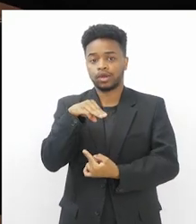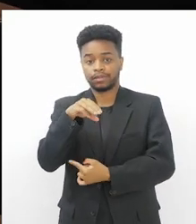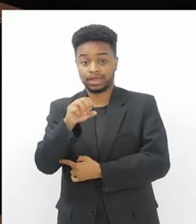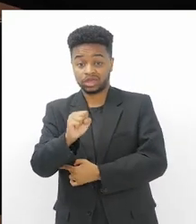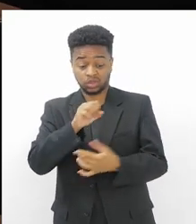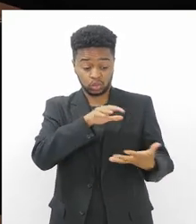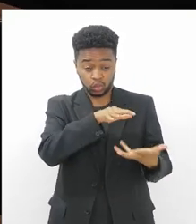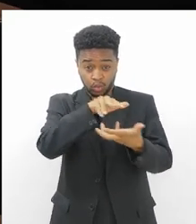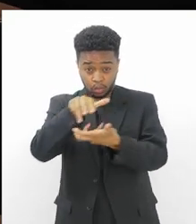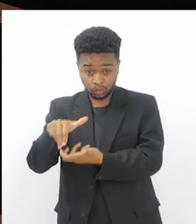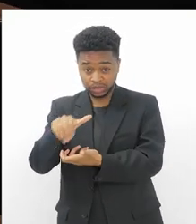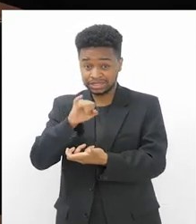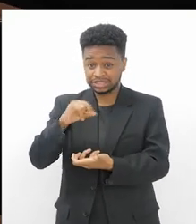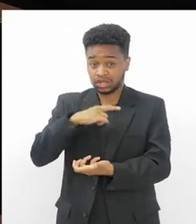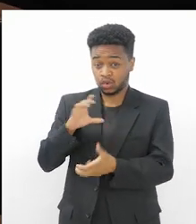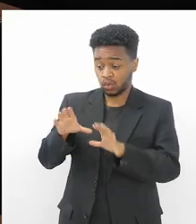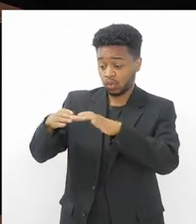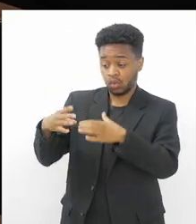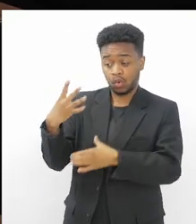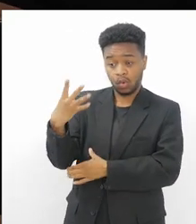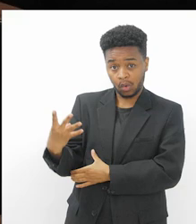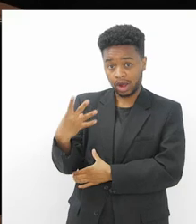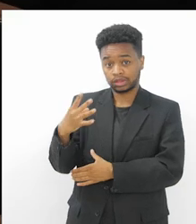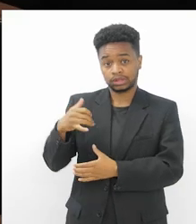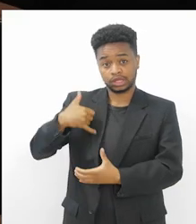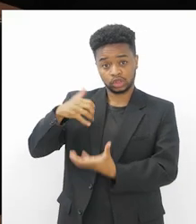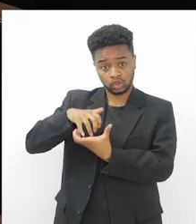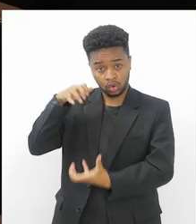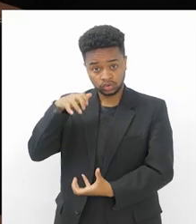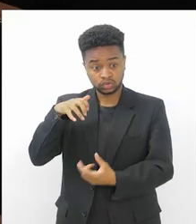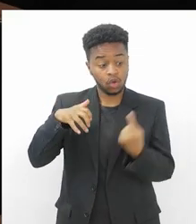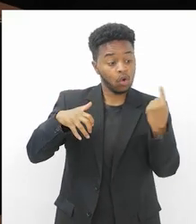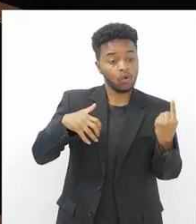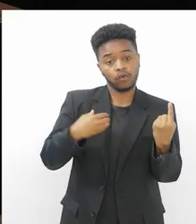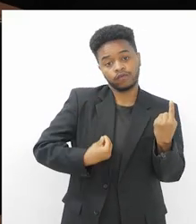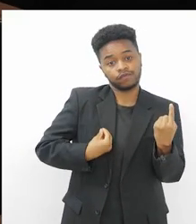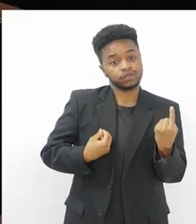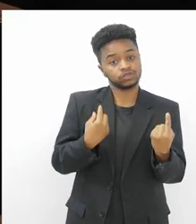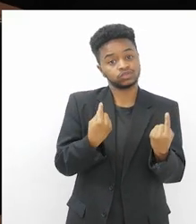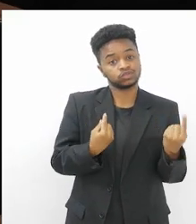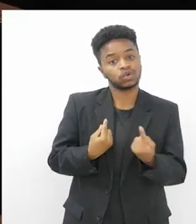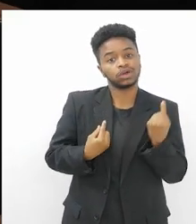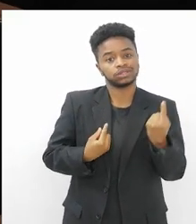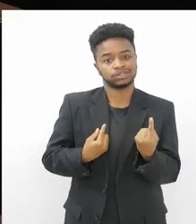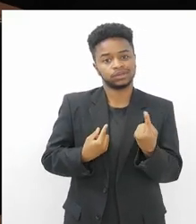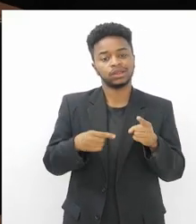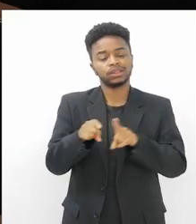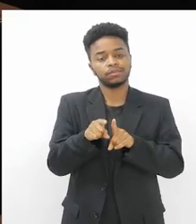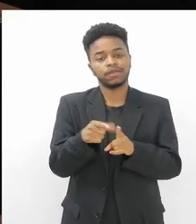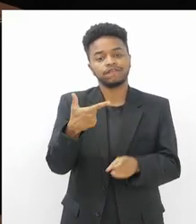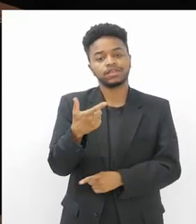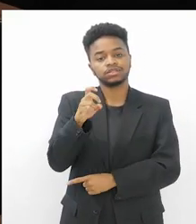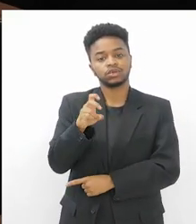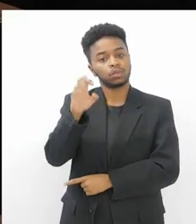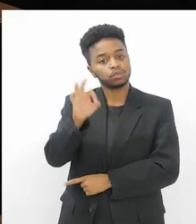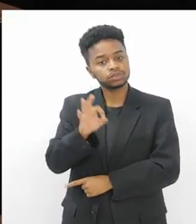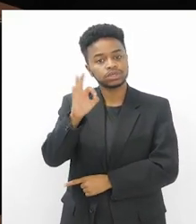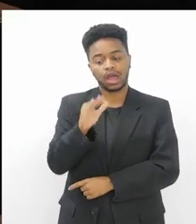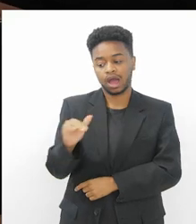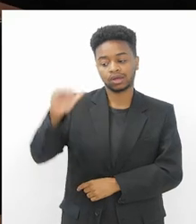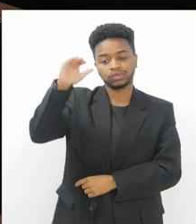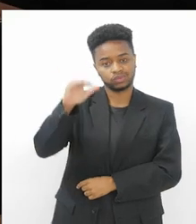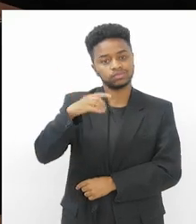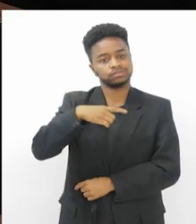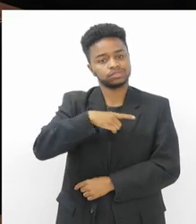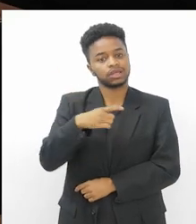OMS, em todo o mundo, um em cada quatro idosos vive isolado socialmente, 25% dos adultos sofre de